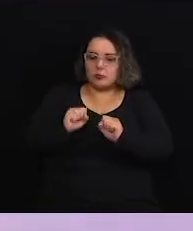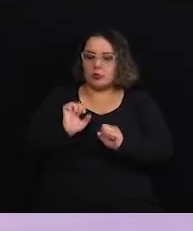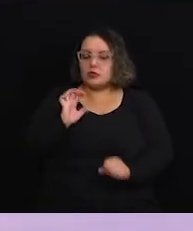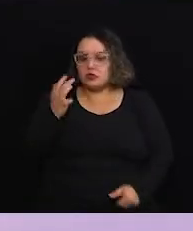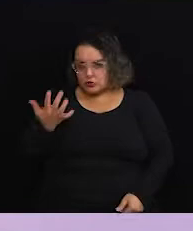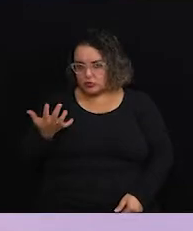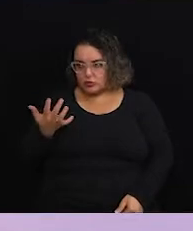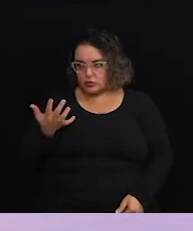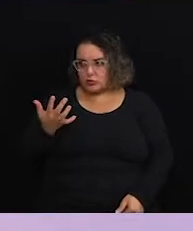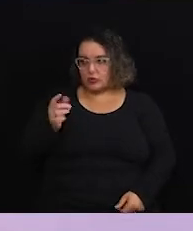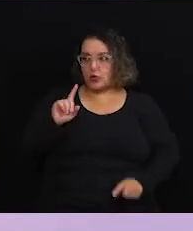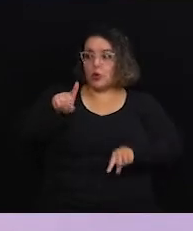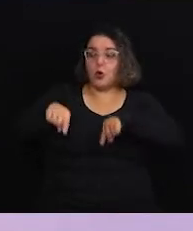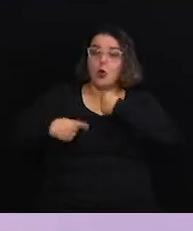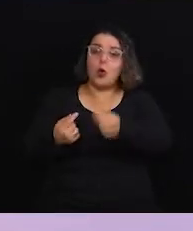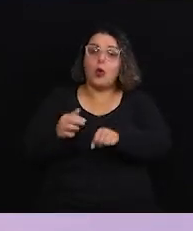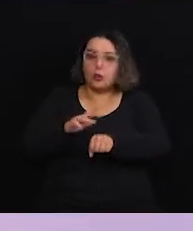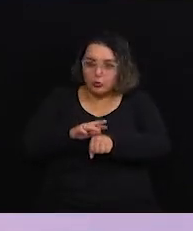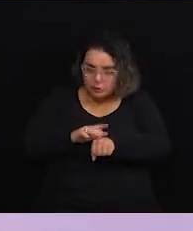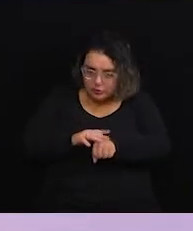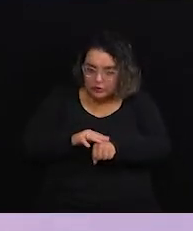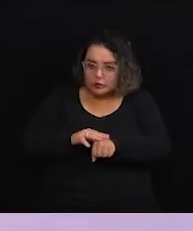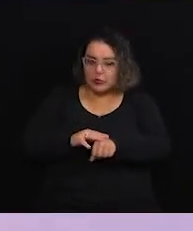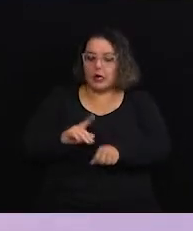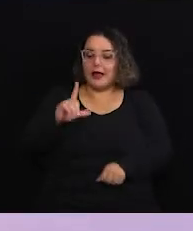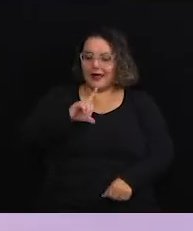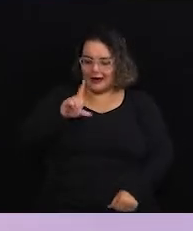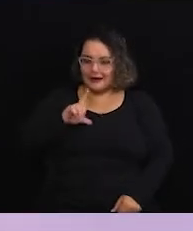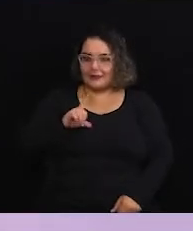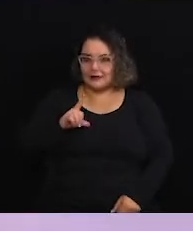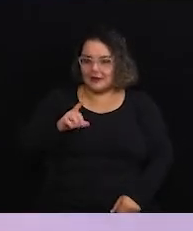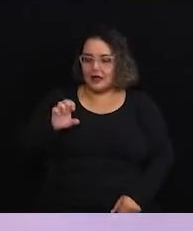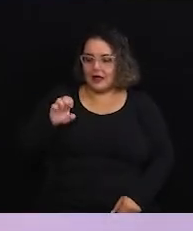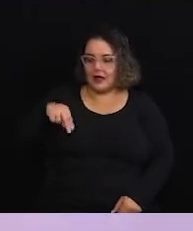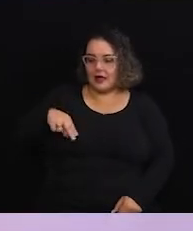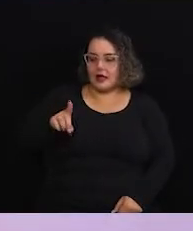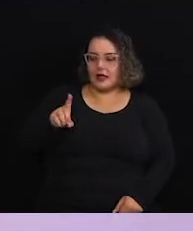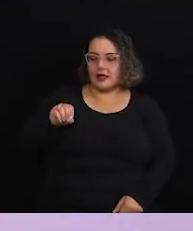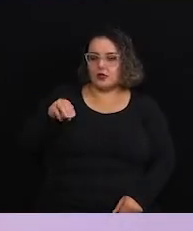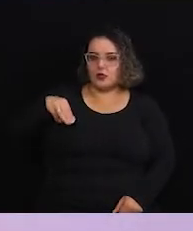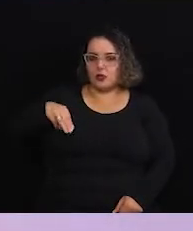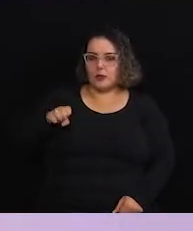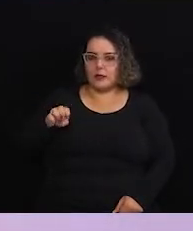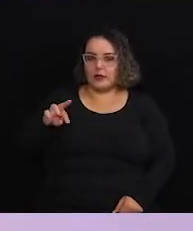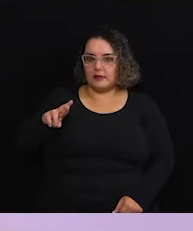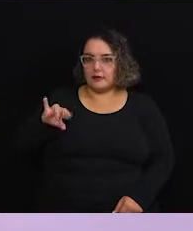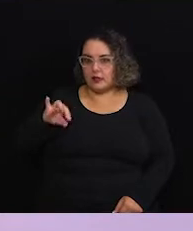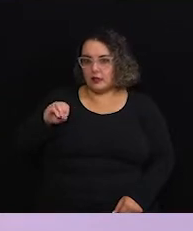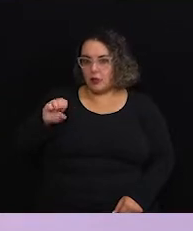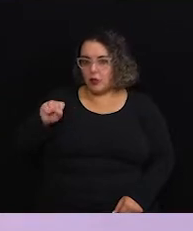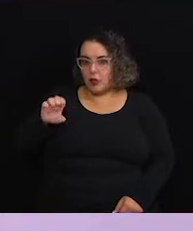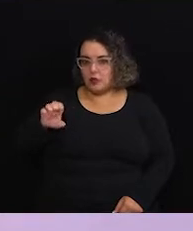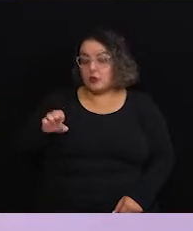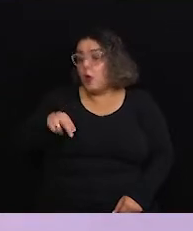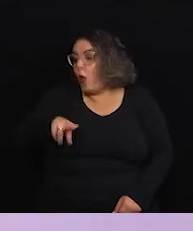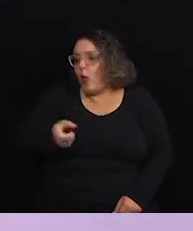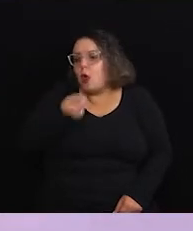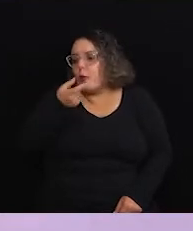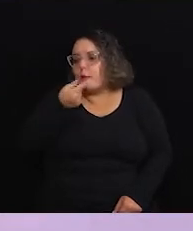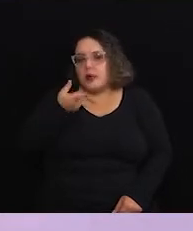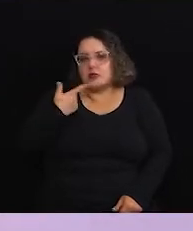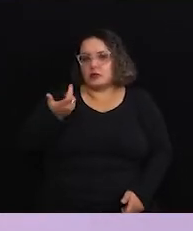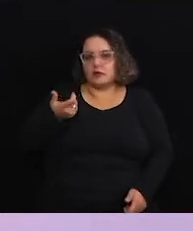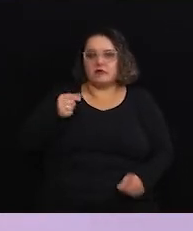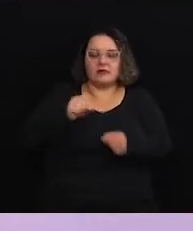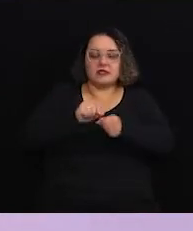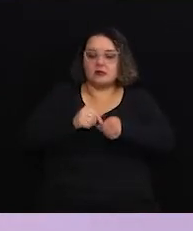acontecer outra doença levar a mulher a ter endometriose ou algum medicamento que ela tome, de repente,